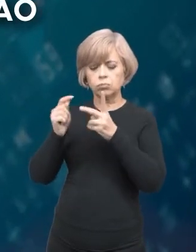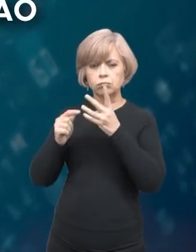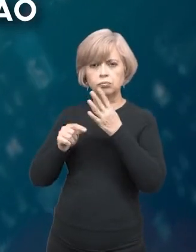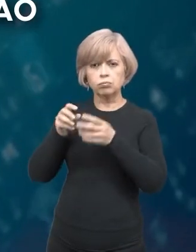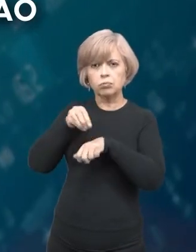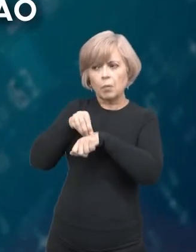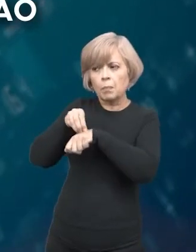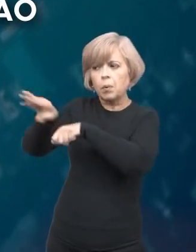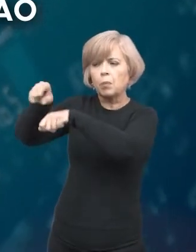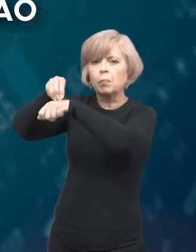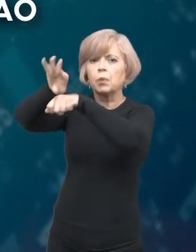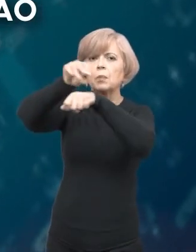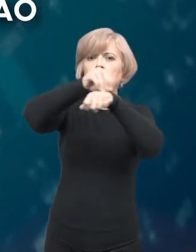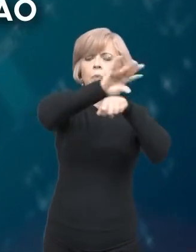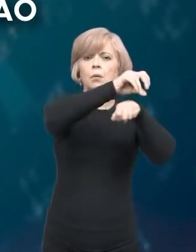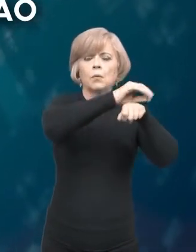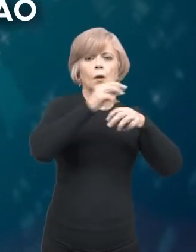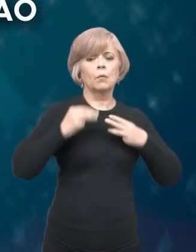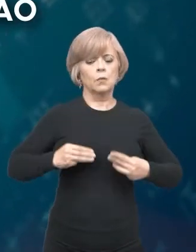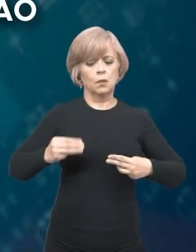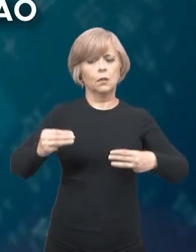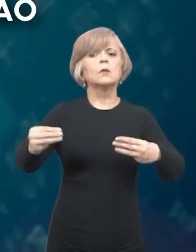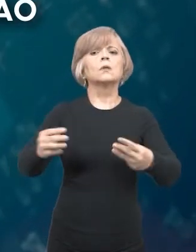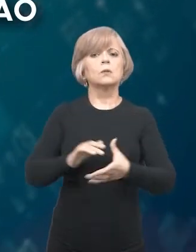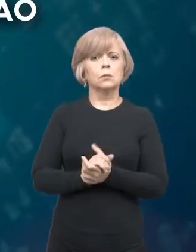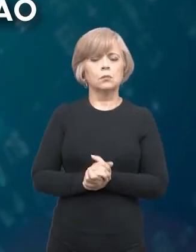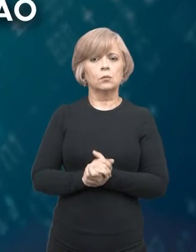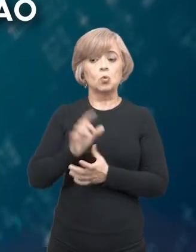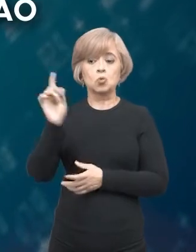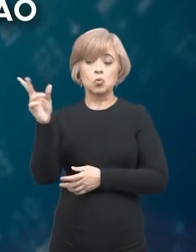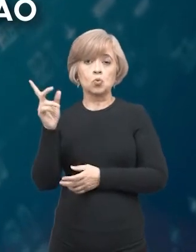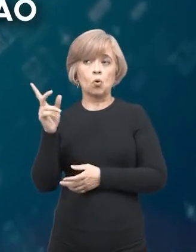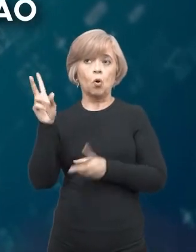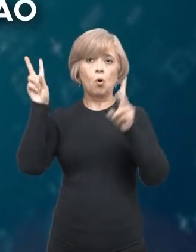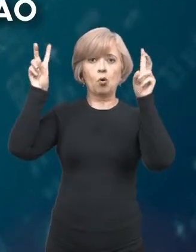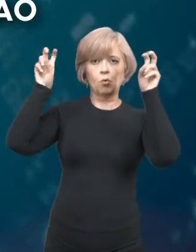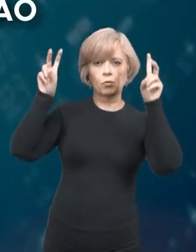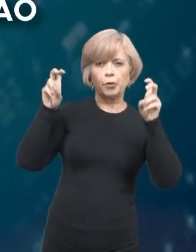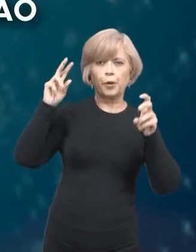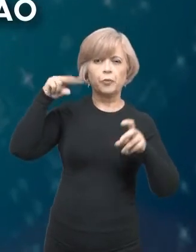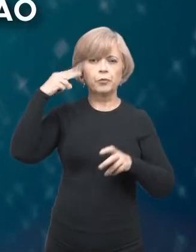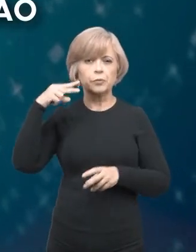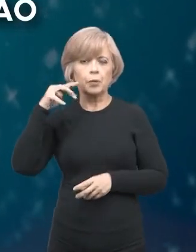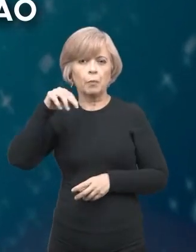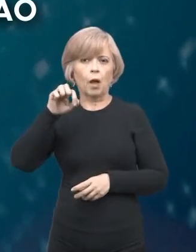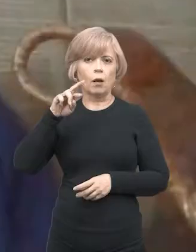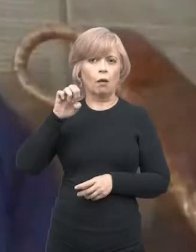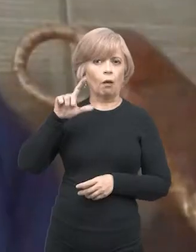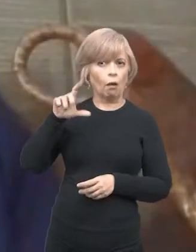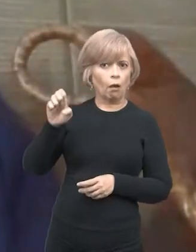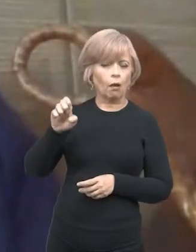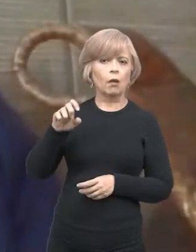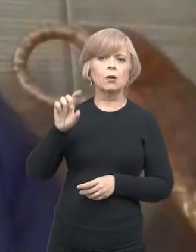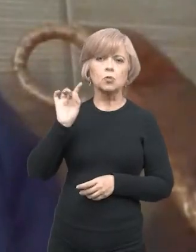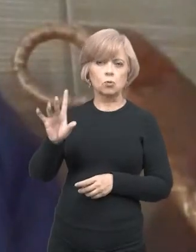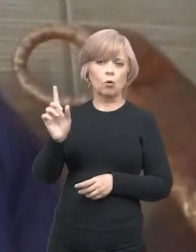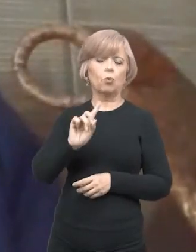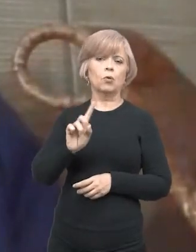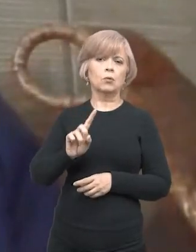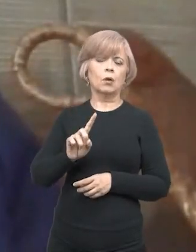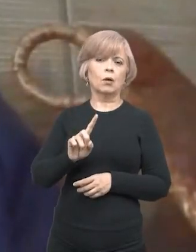são levadas até os ministros. Então, não só em caso como o caso Marielle, mas